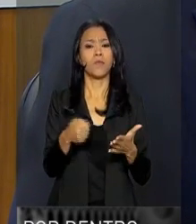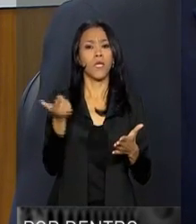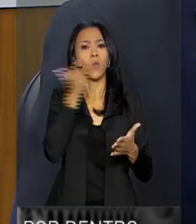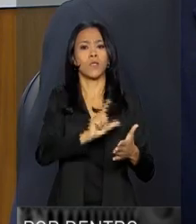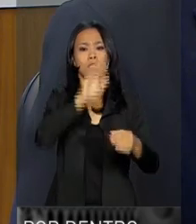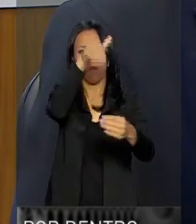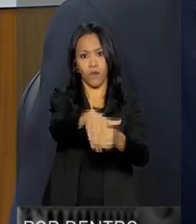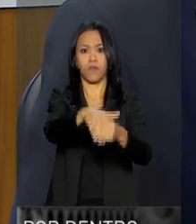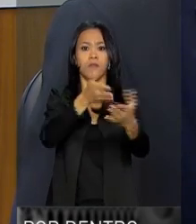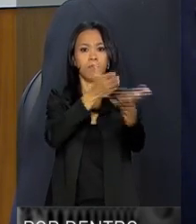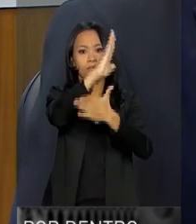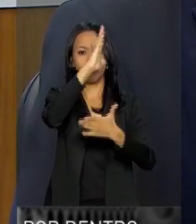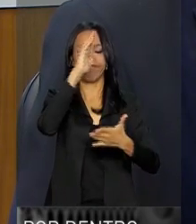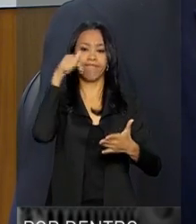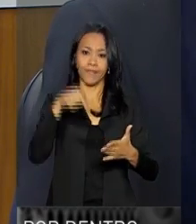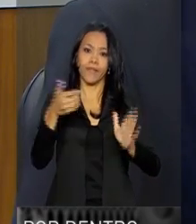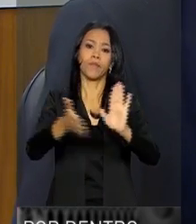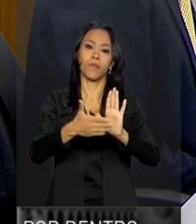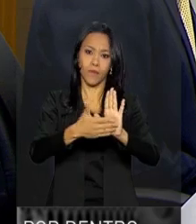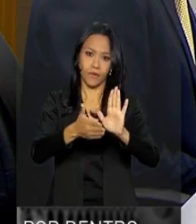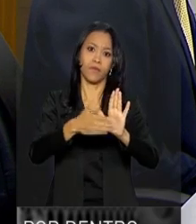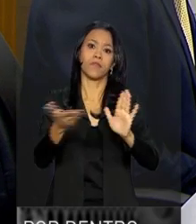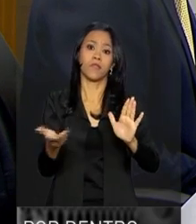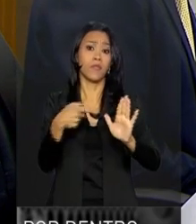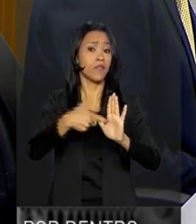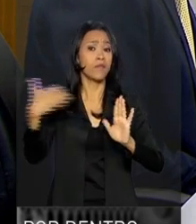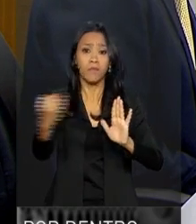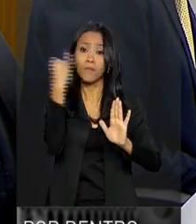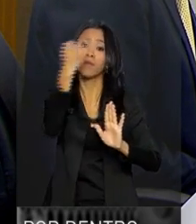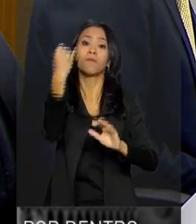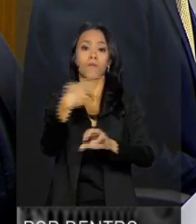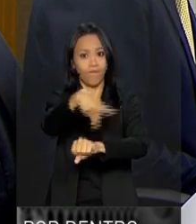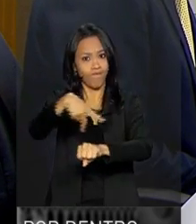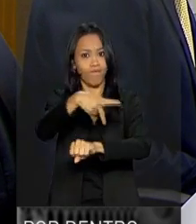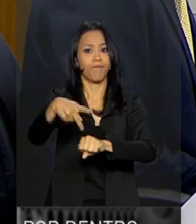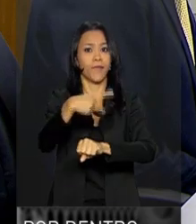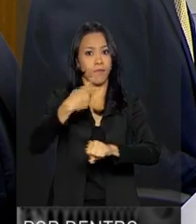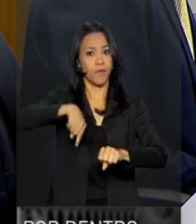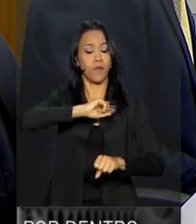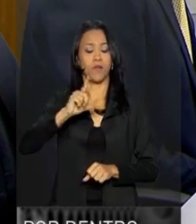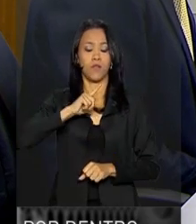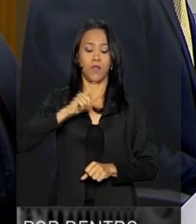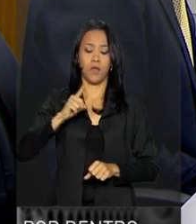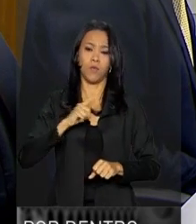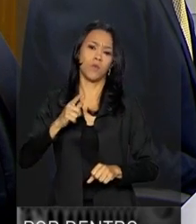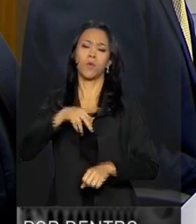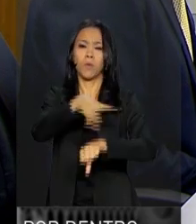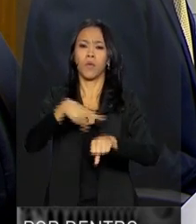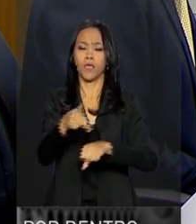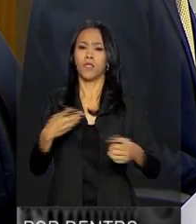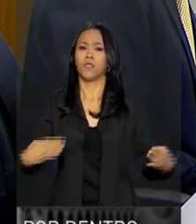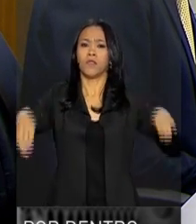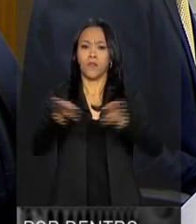e aprovação dessa reforma que é fundamental para o país é fundamental para nós temos um país mais justo mais correto e